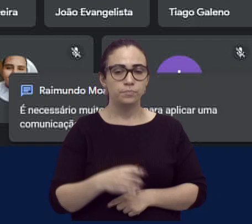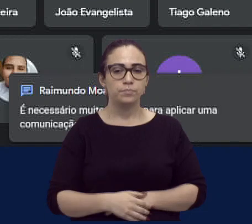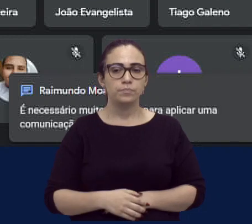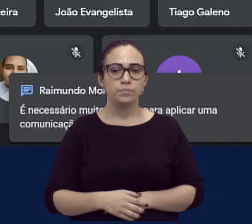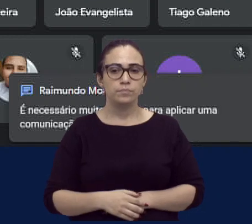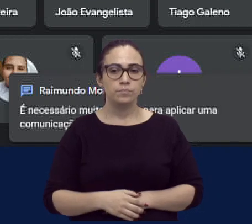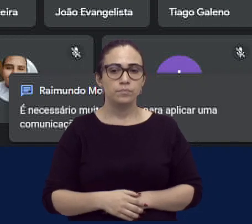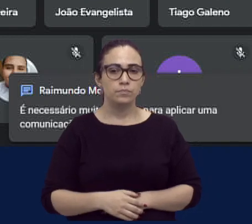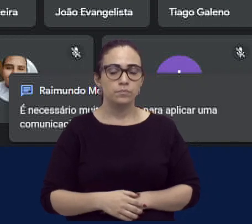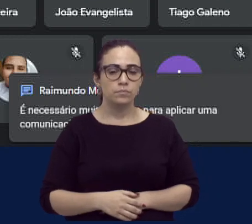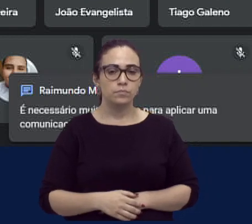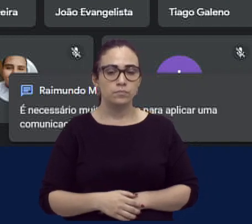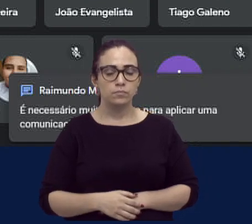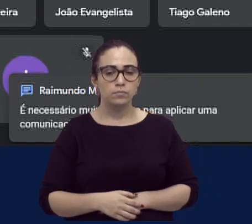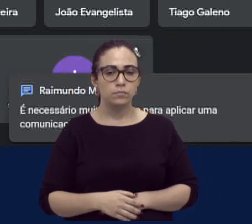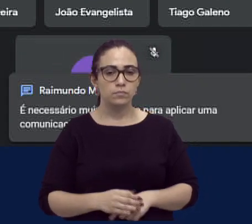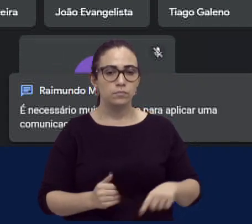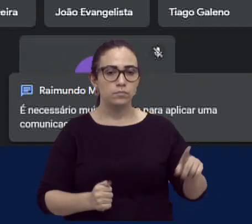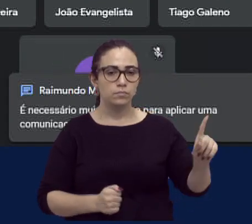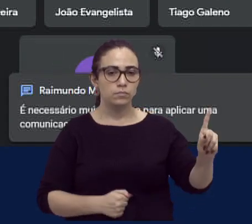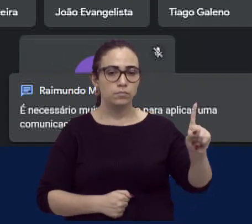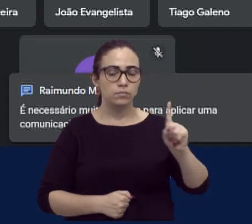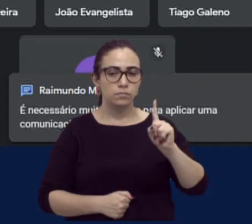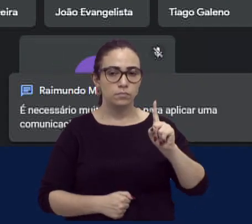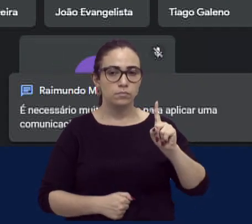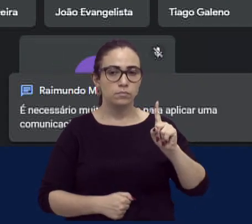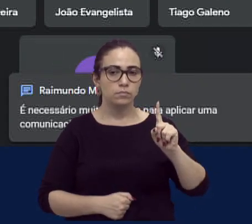contando a mesma história, olha aí, passou e-mail,